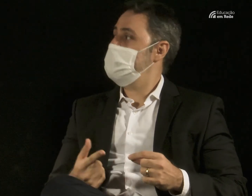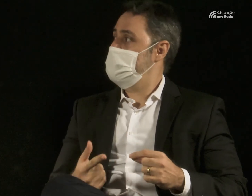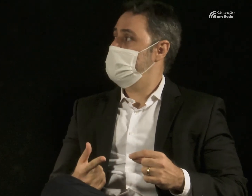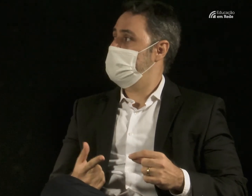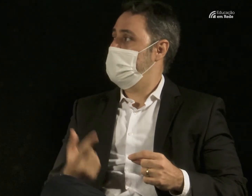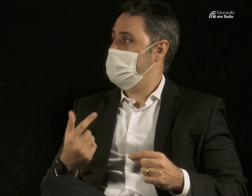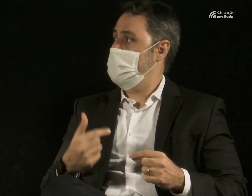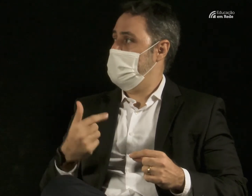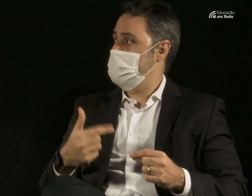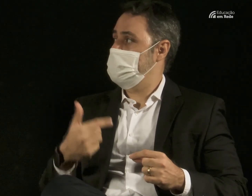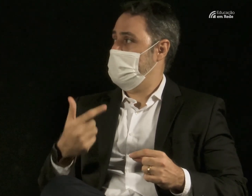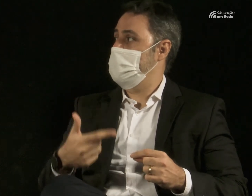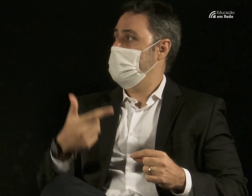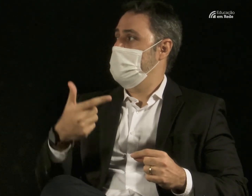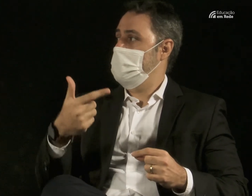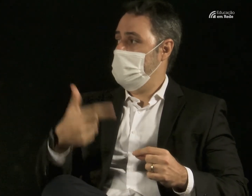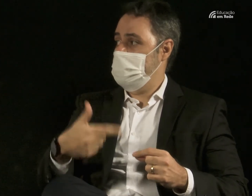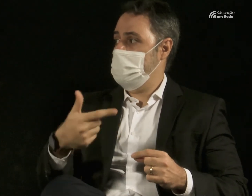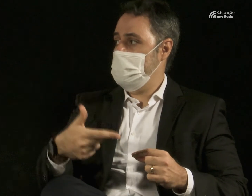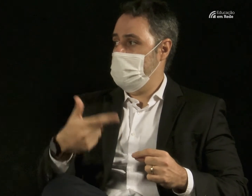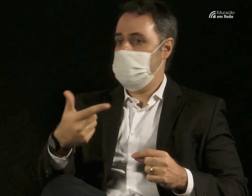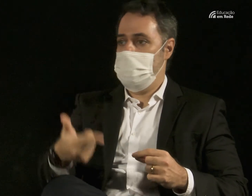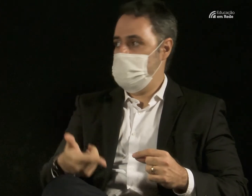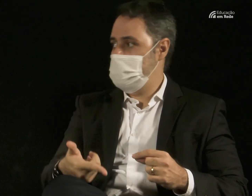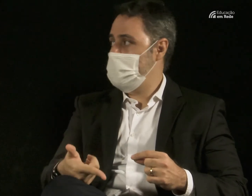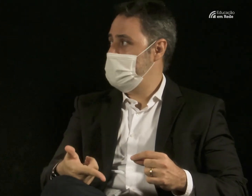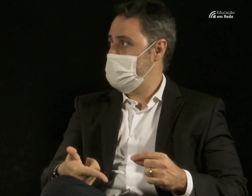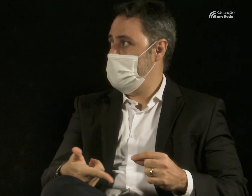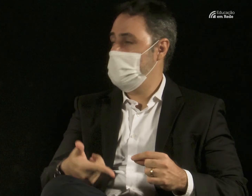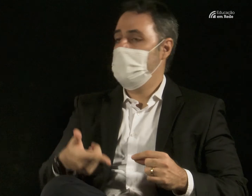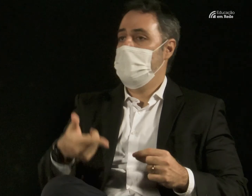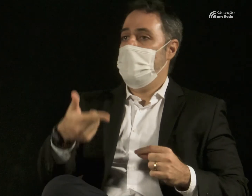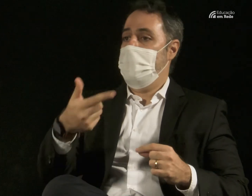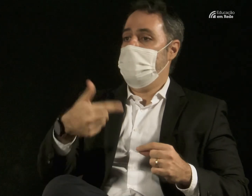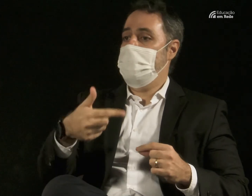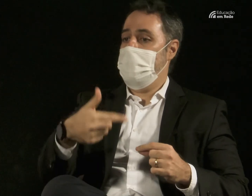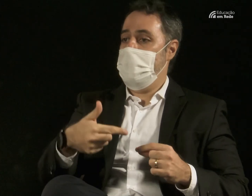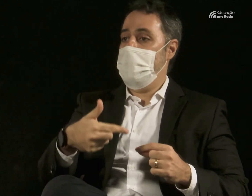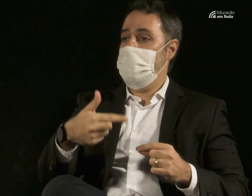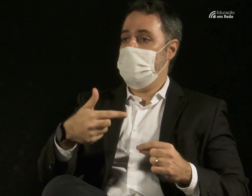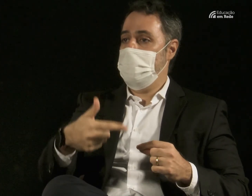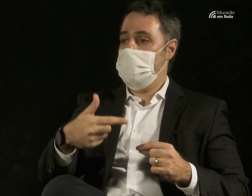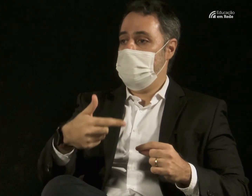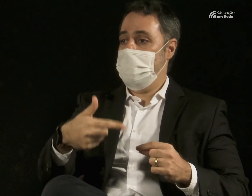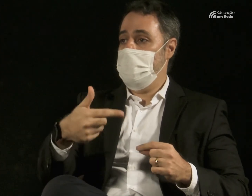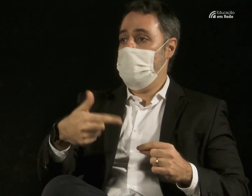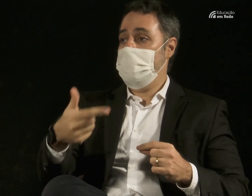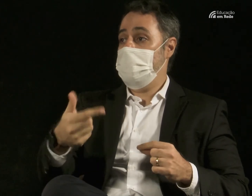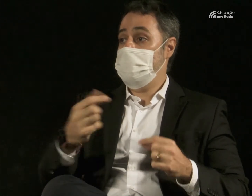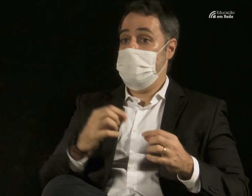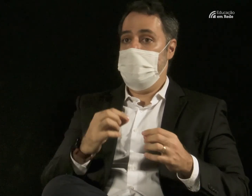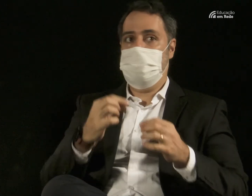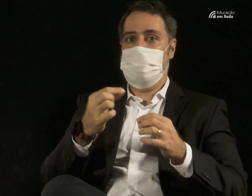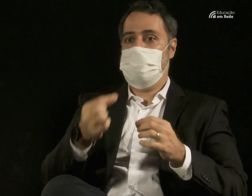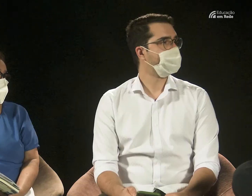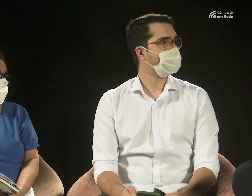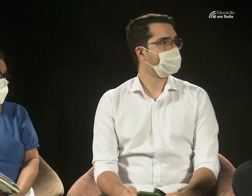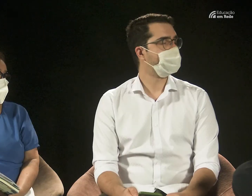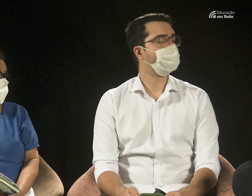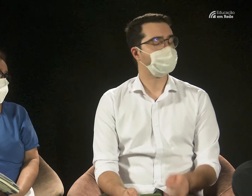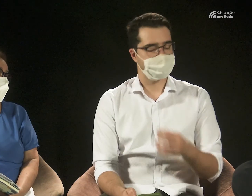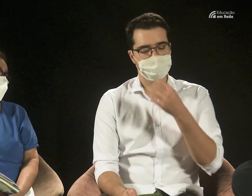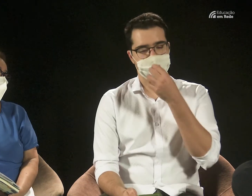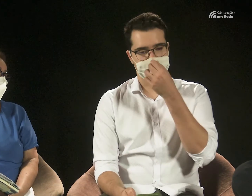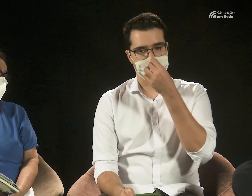um contrassenso, porque se a criança está mais tempo em exposição, a ideia é que os números deveriam aumentar, mas aí entra em